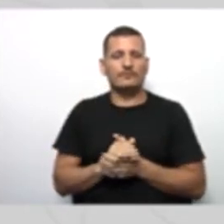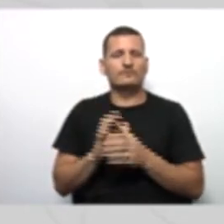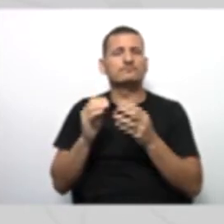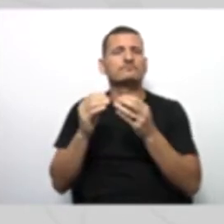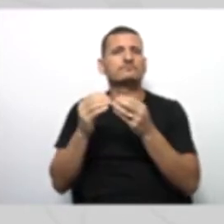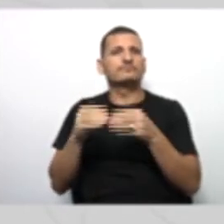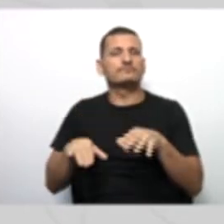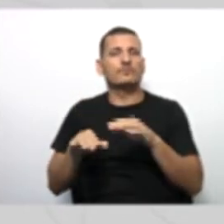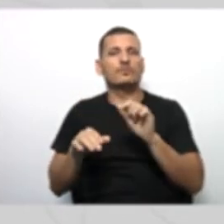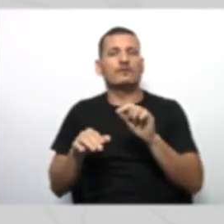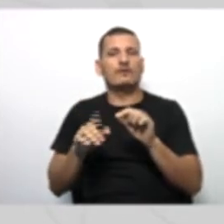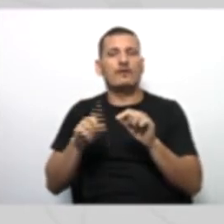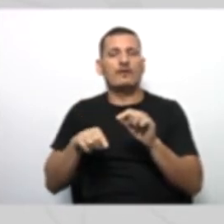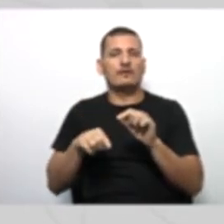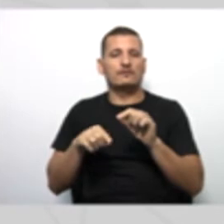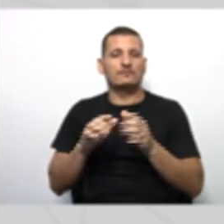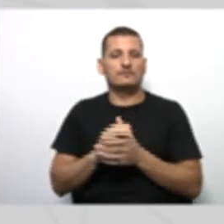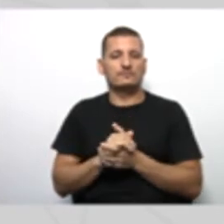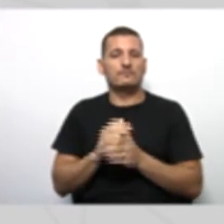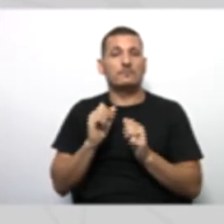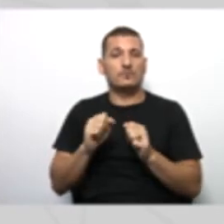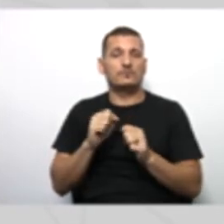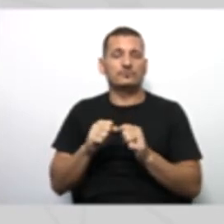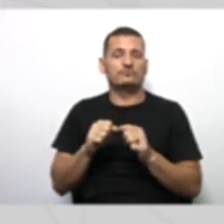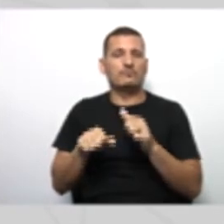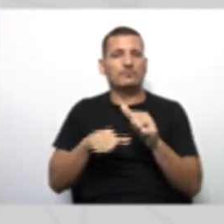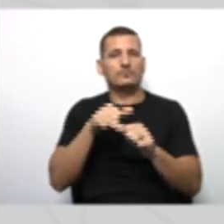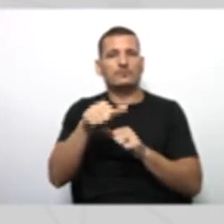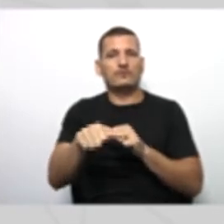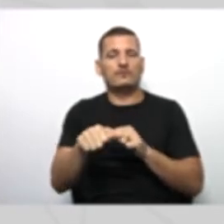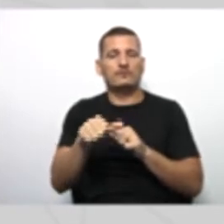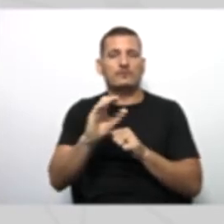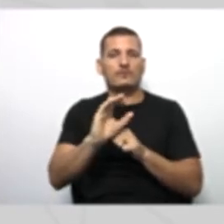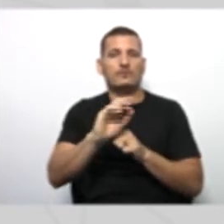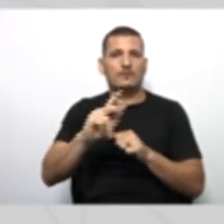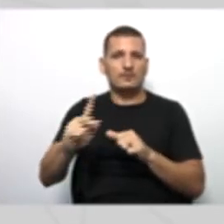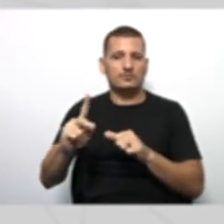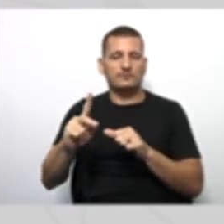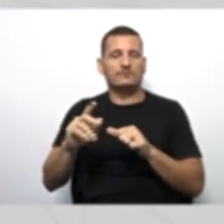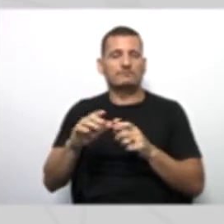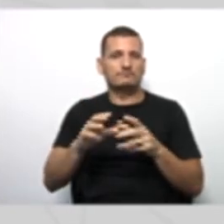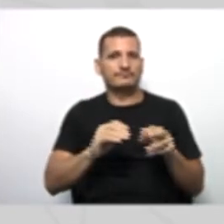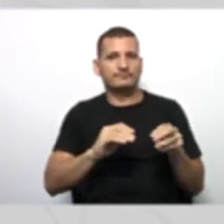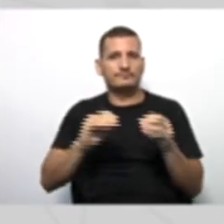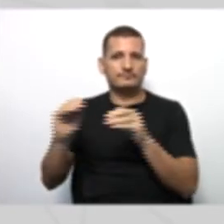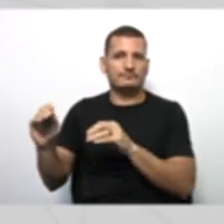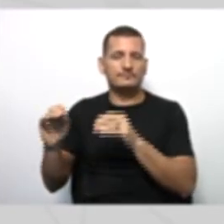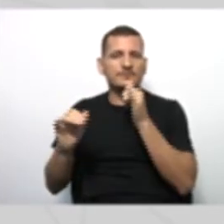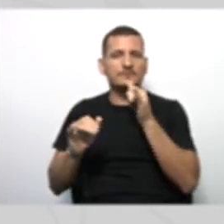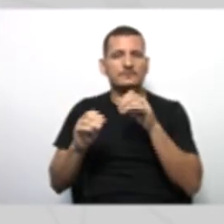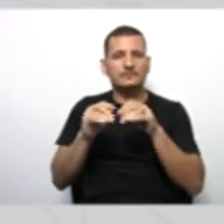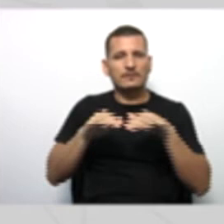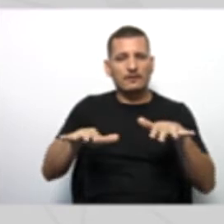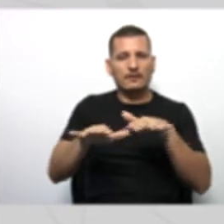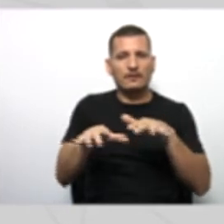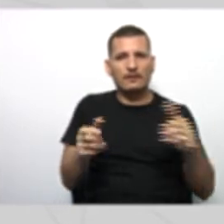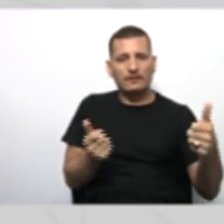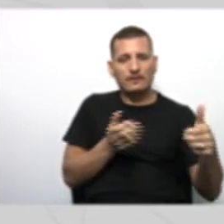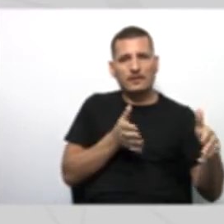eu vou fazer para tentar minimizar isso. O prazo que eu tenho para mim poder estar tratando esse risco. E quem